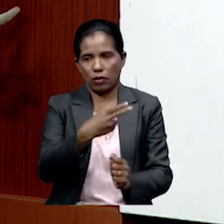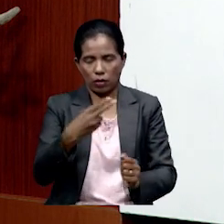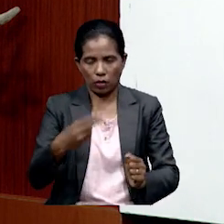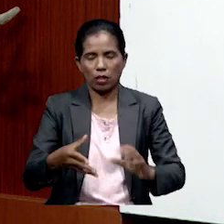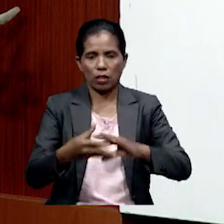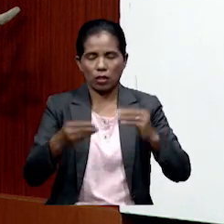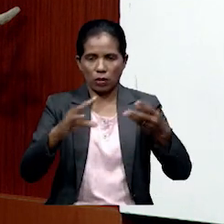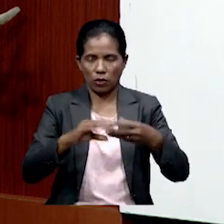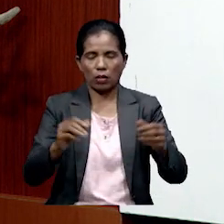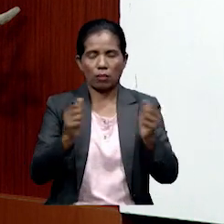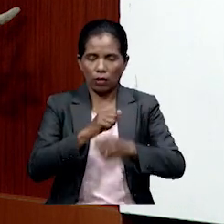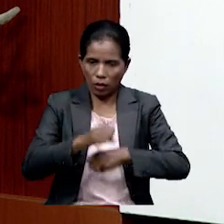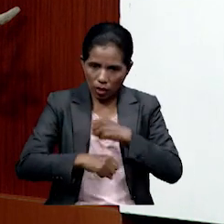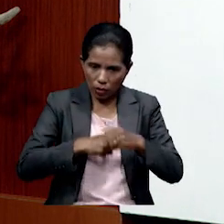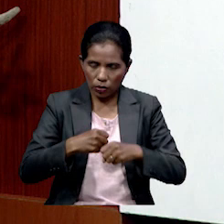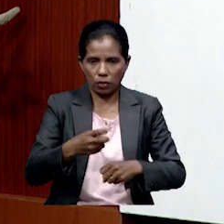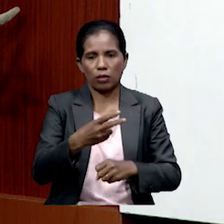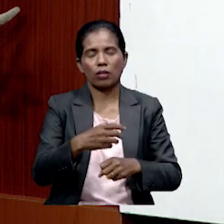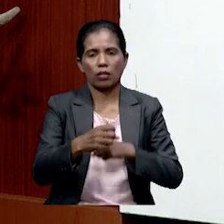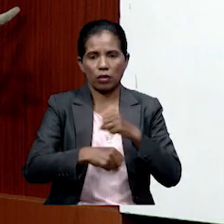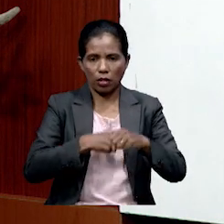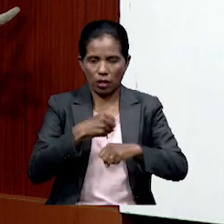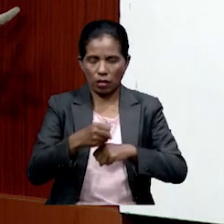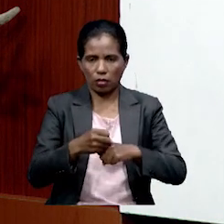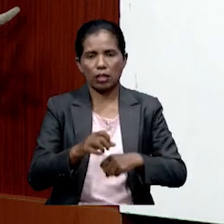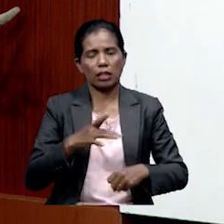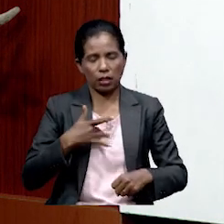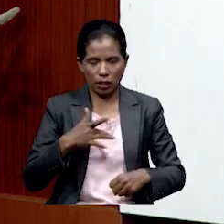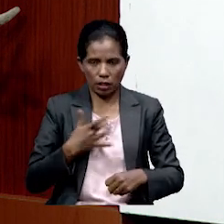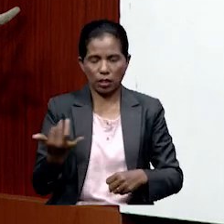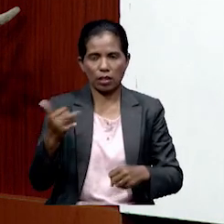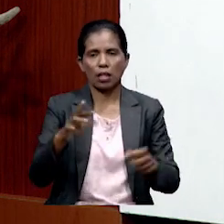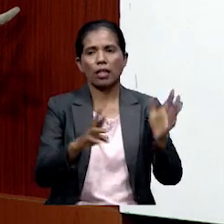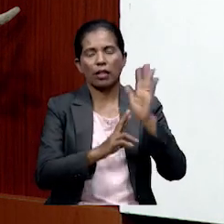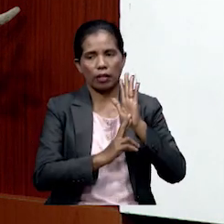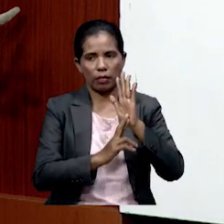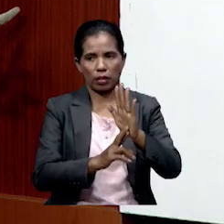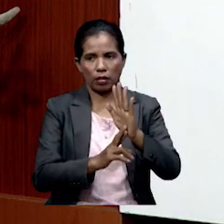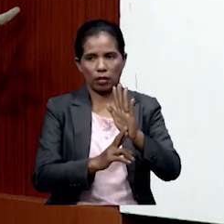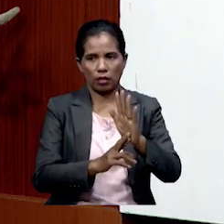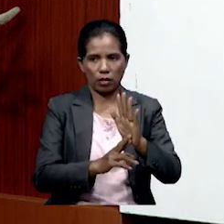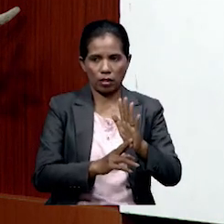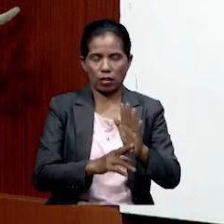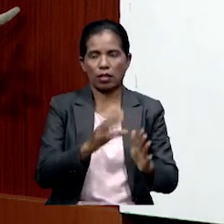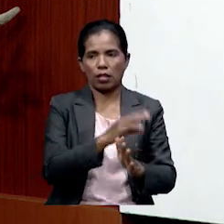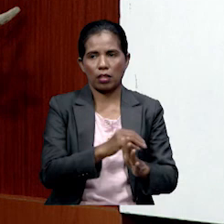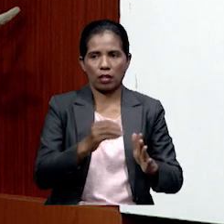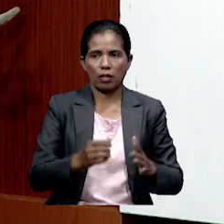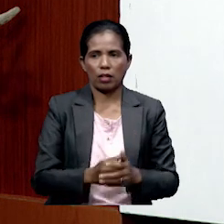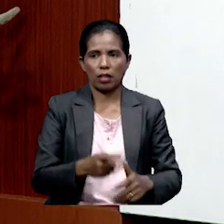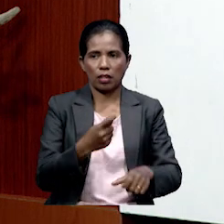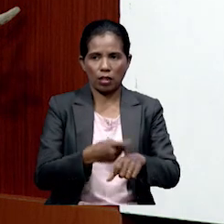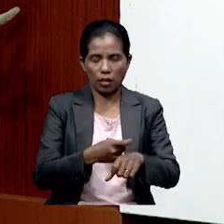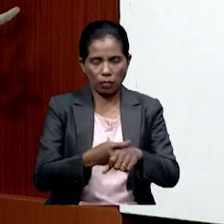noteiros, neve sindicata que o insirané representa situação sem liquida. E a momento